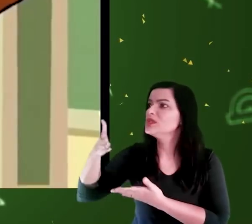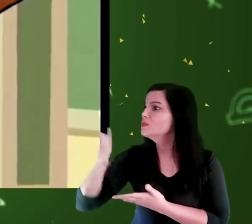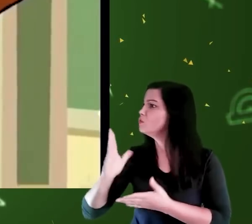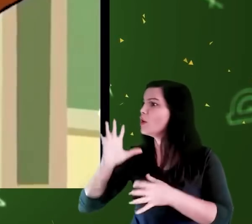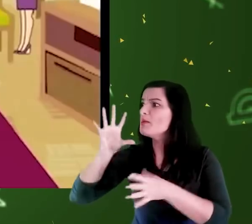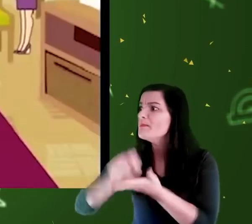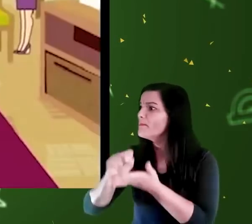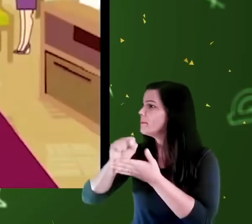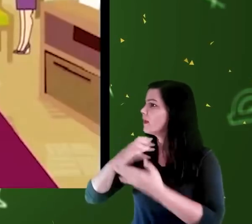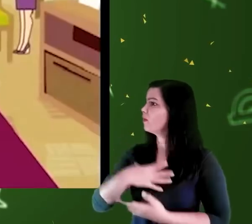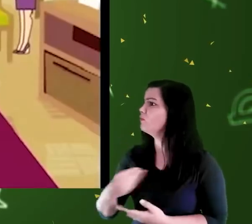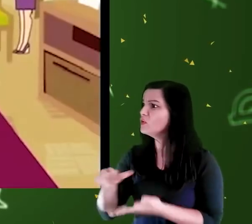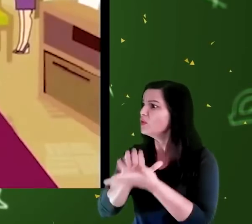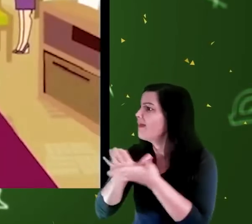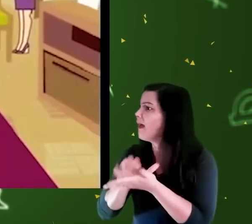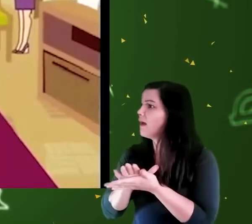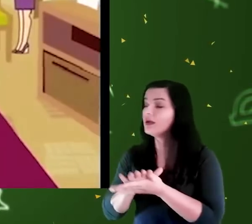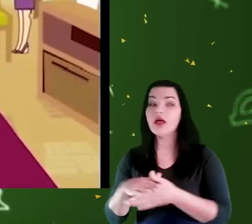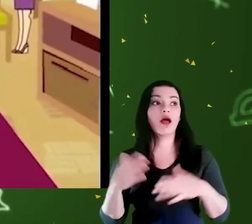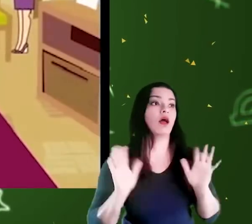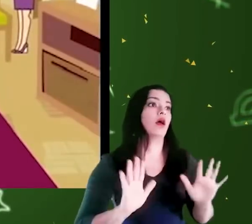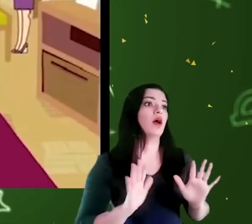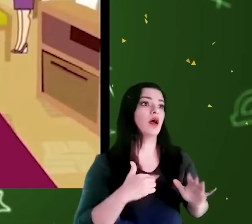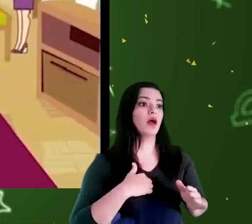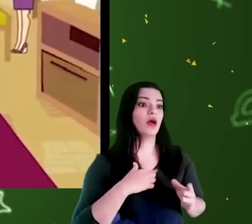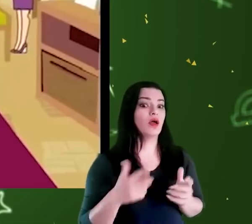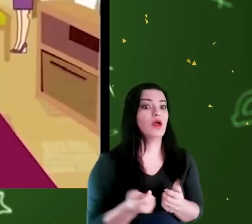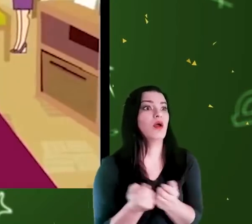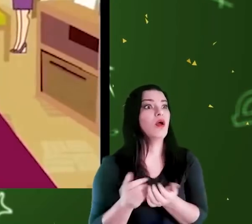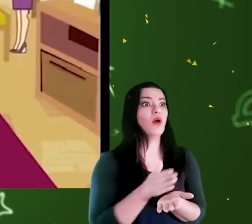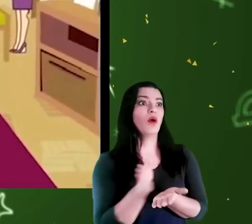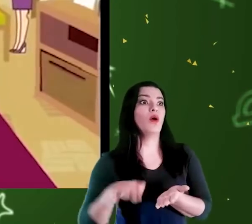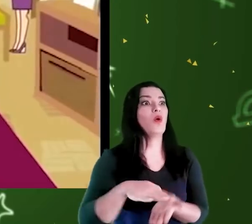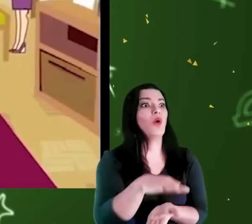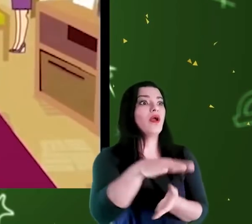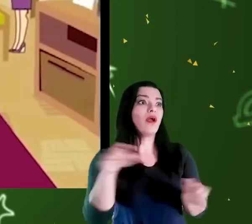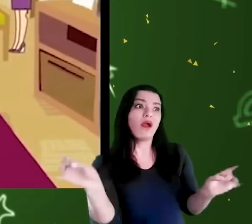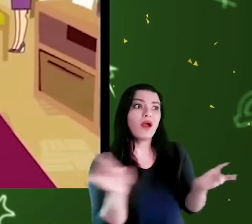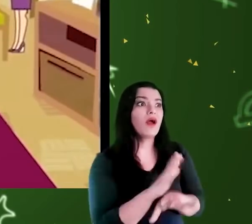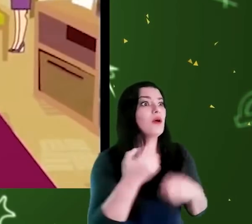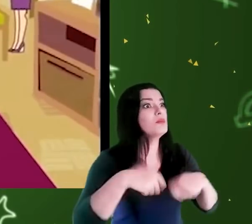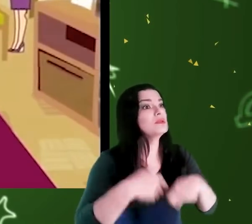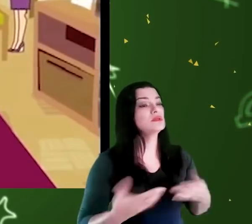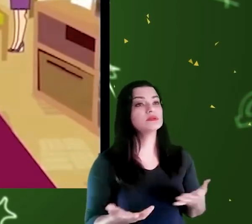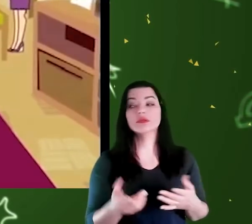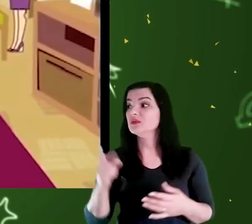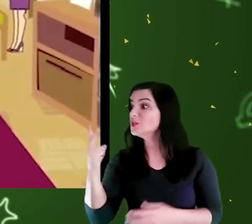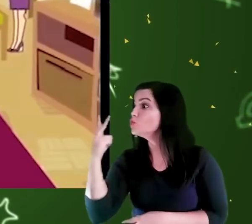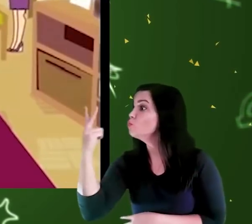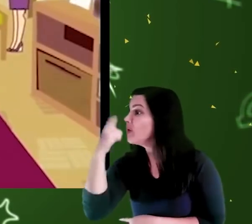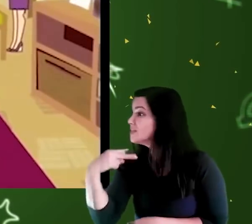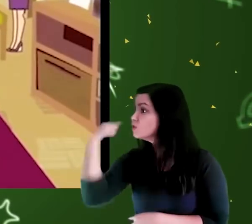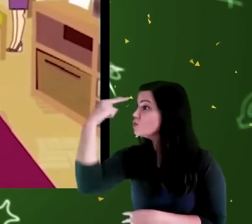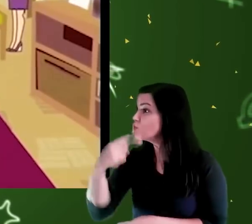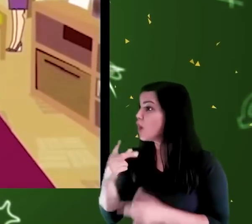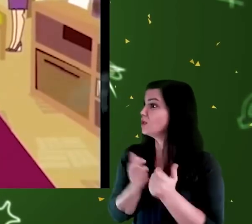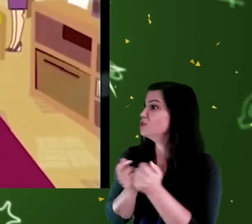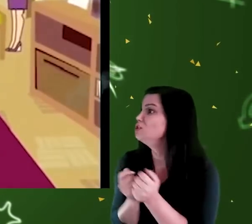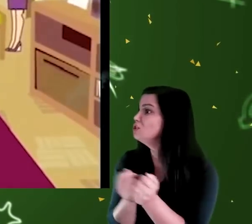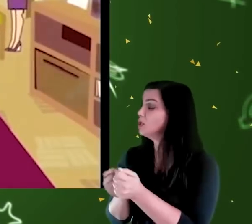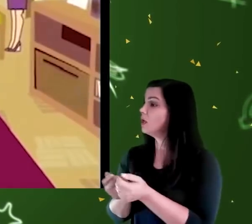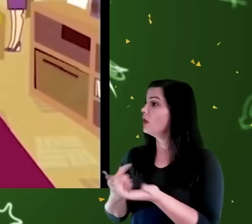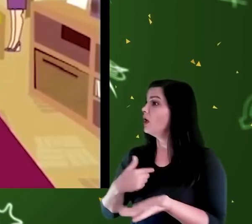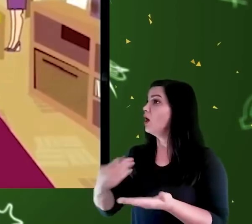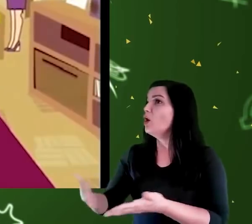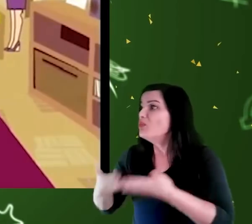as crianças. Eu tinha que acabar a corrida. José Maria, você está jogando há mais de 2 horas. José Maria, eu nem sei